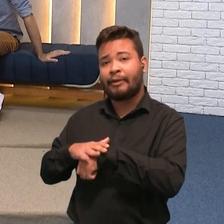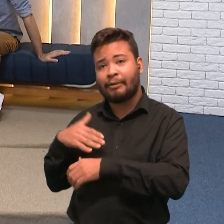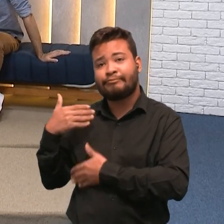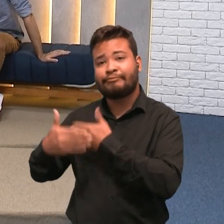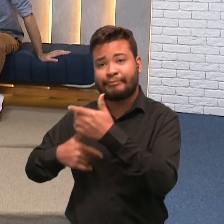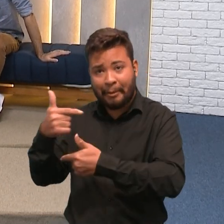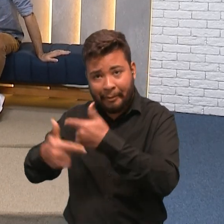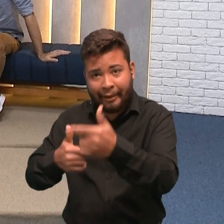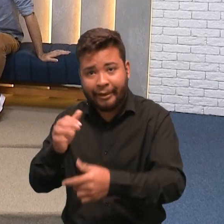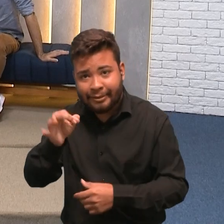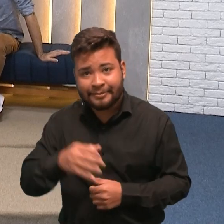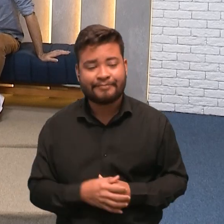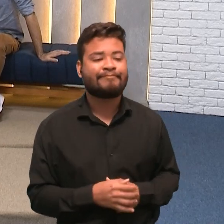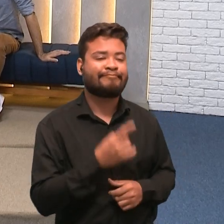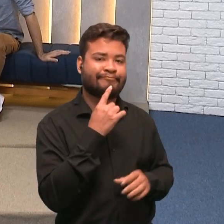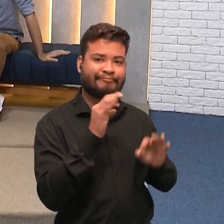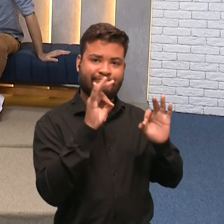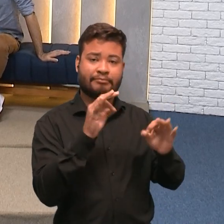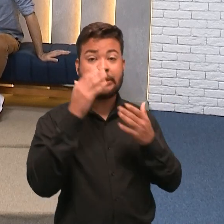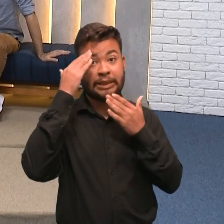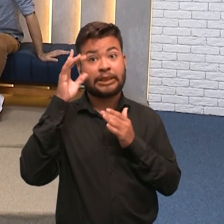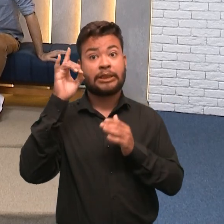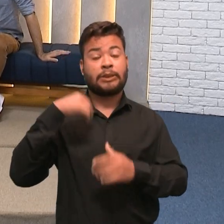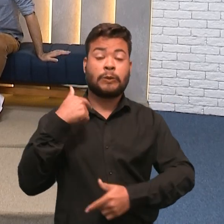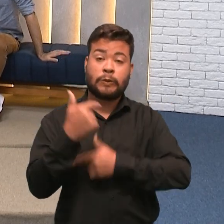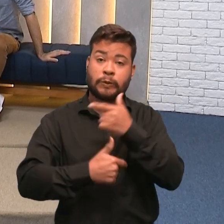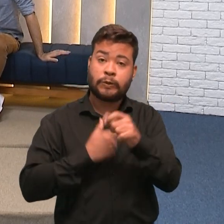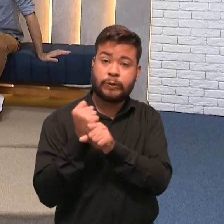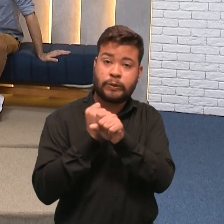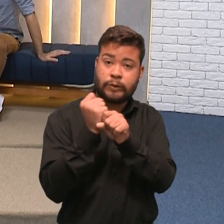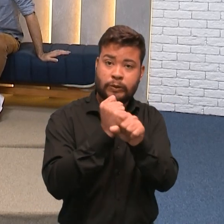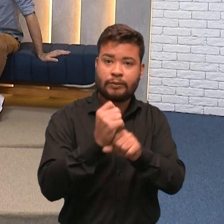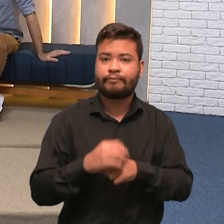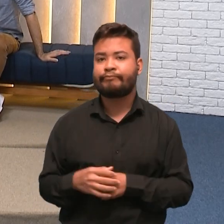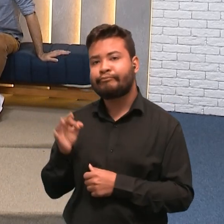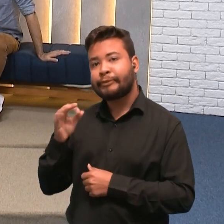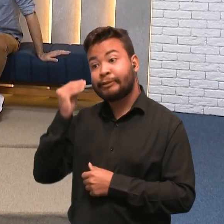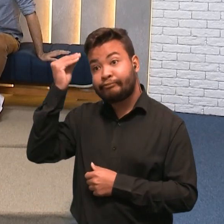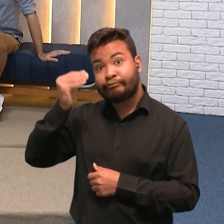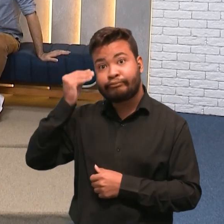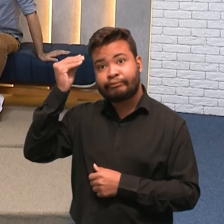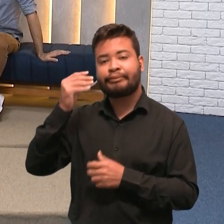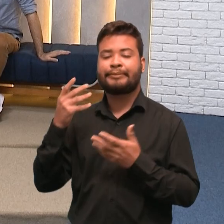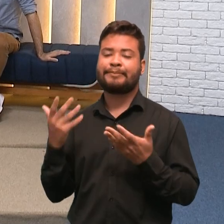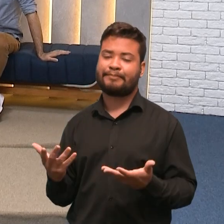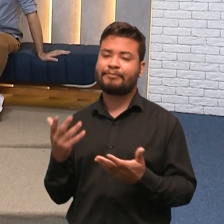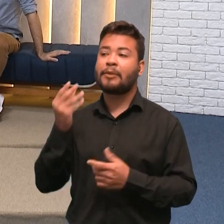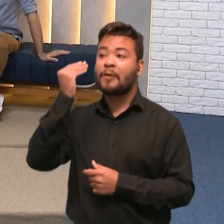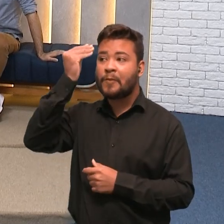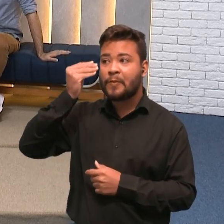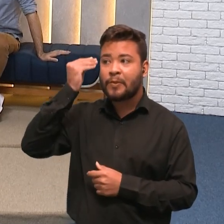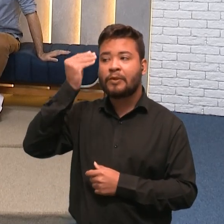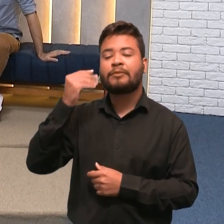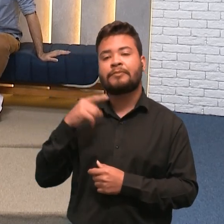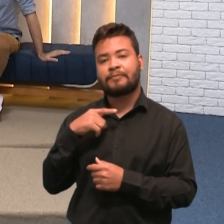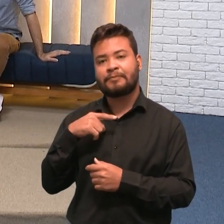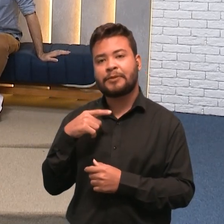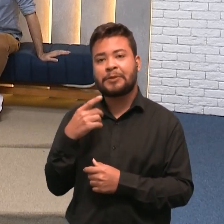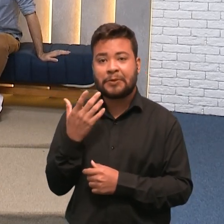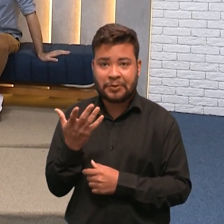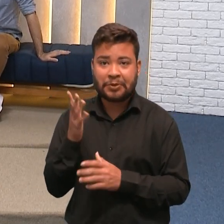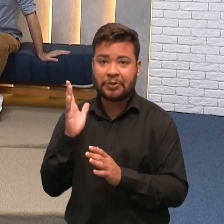professor? Sem dúvida. Graças a Deus, muito trabalho. Experiências. E parte dessas experiências, inclusive, que o professor